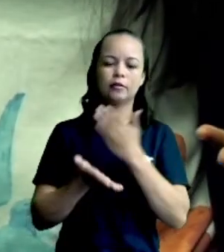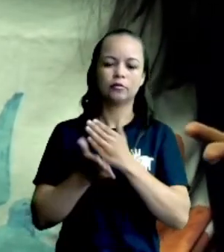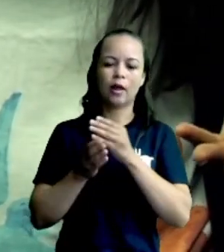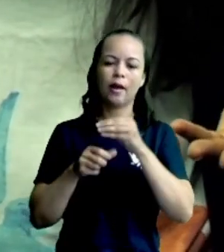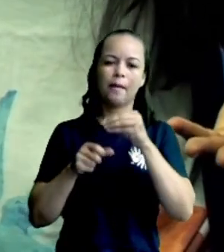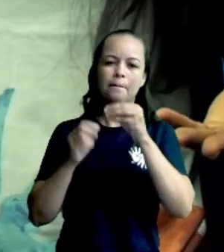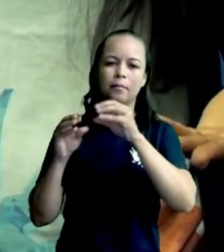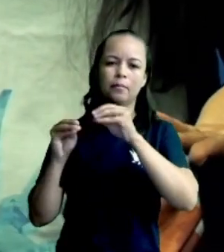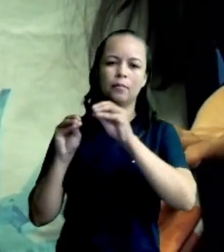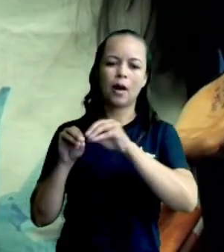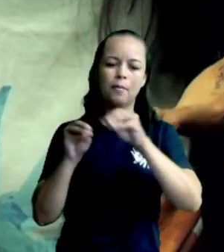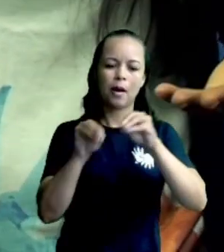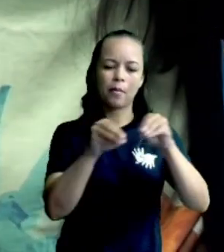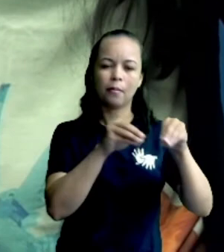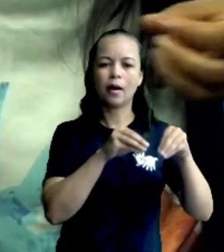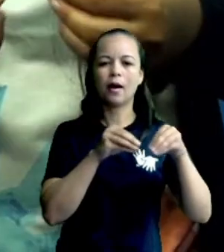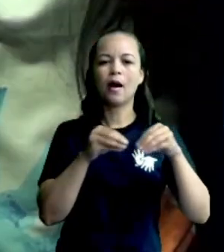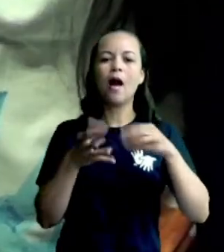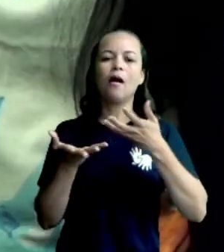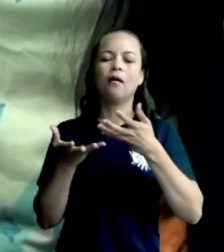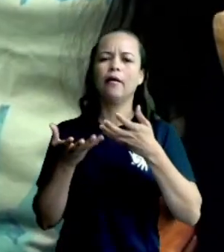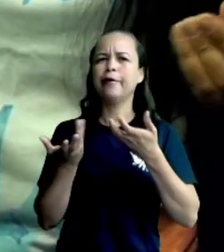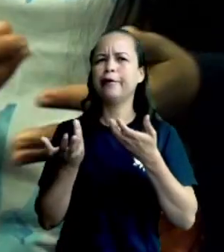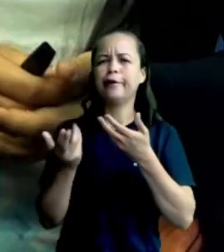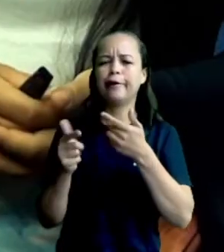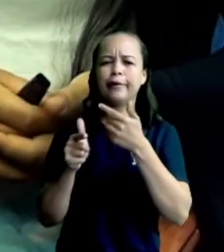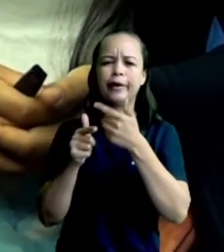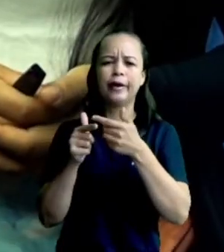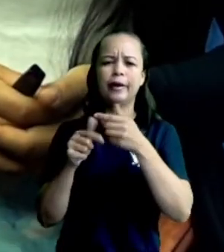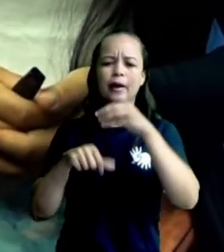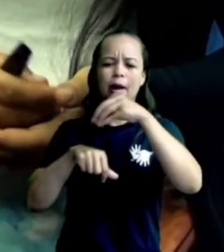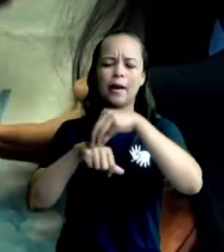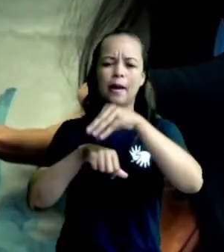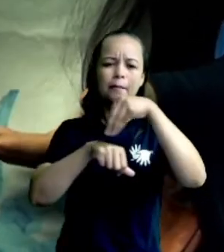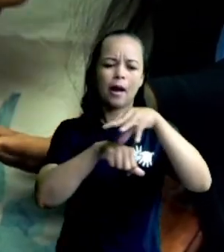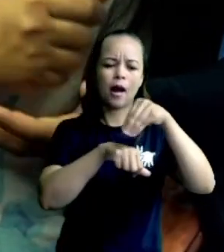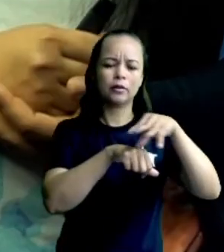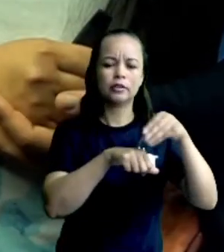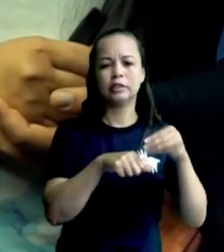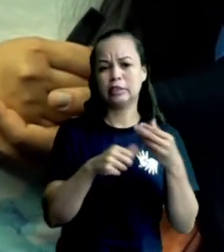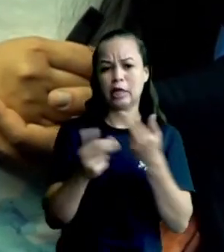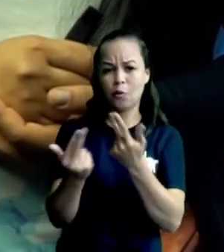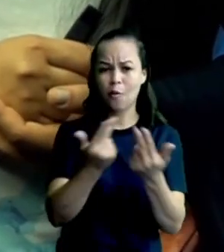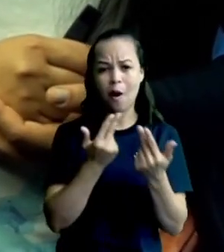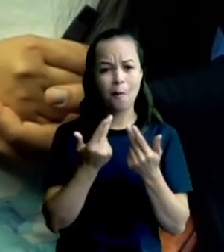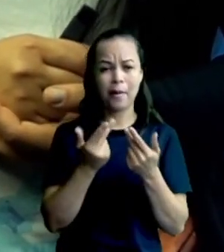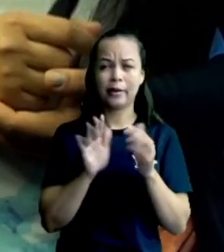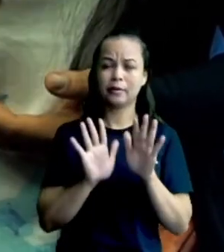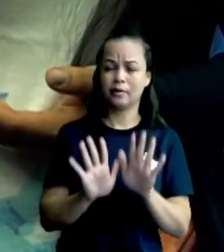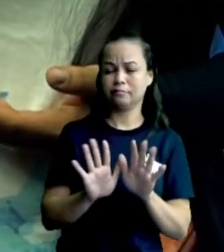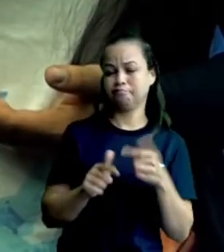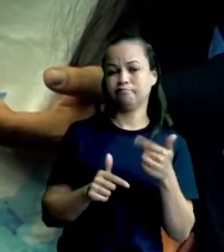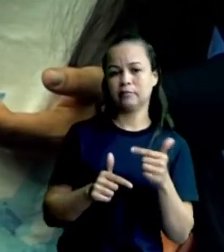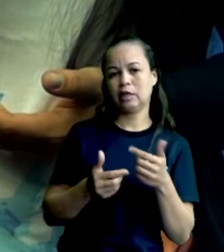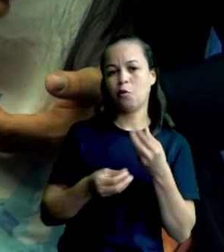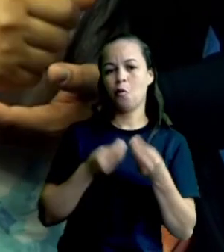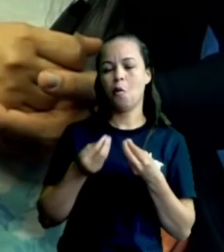Não vou dizer igualmente, porque infelizmente não tem como, mas que seja de uma